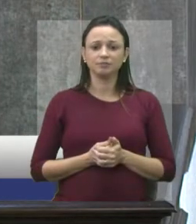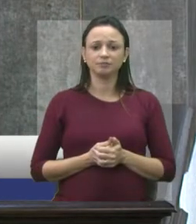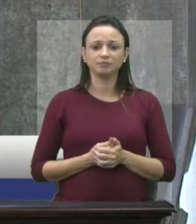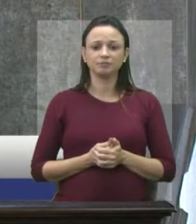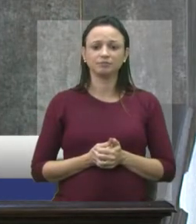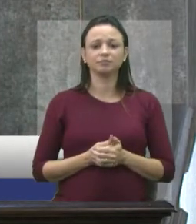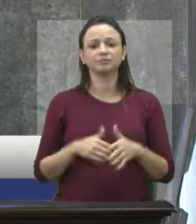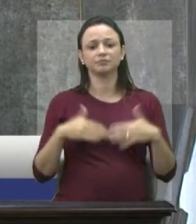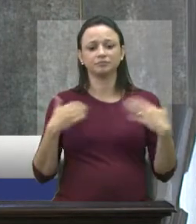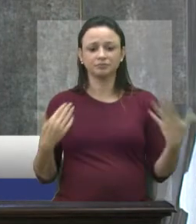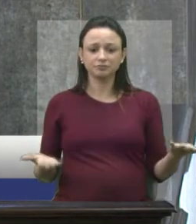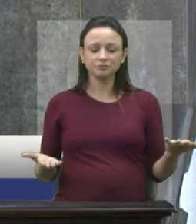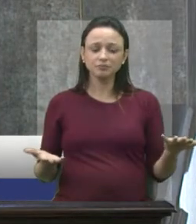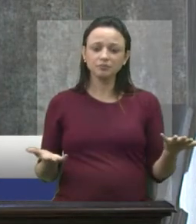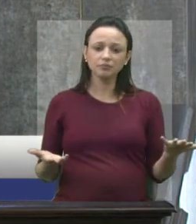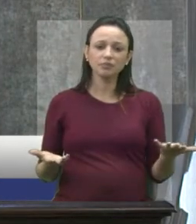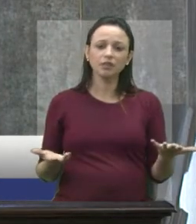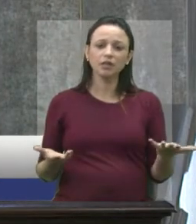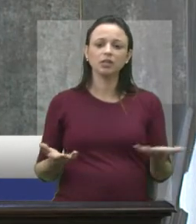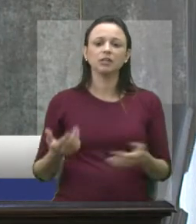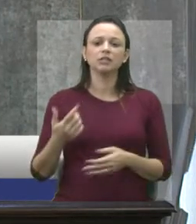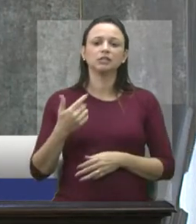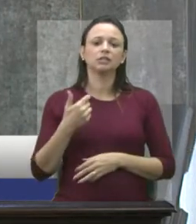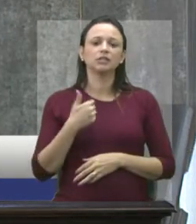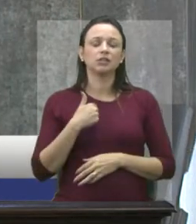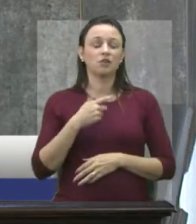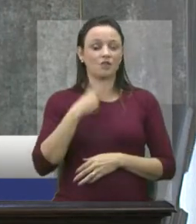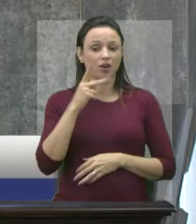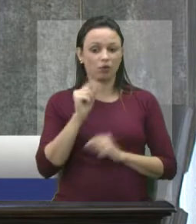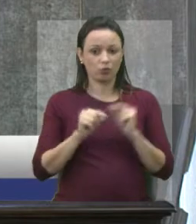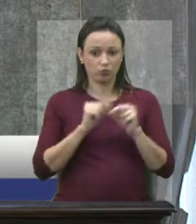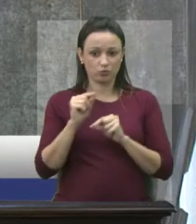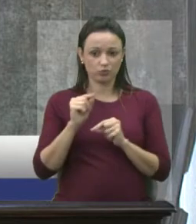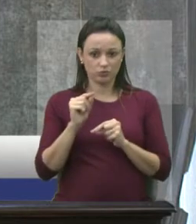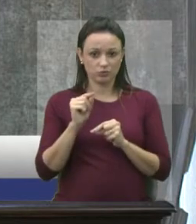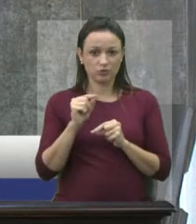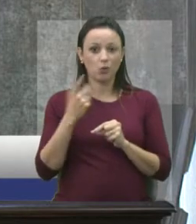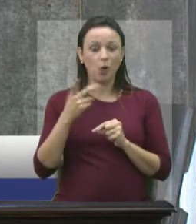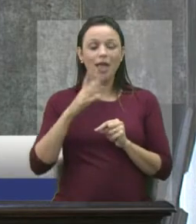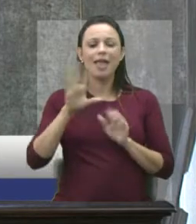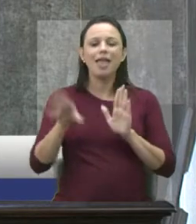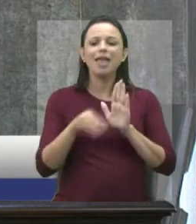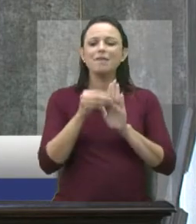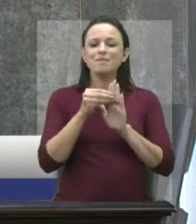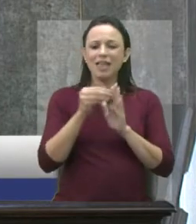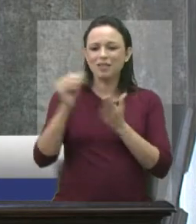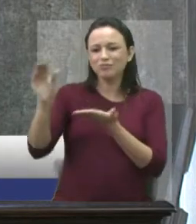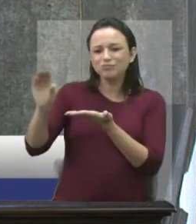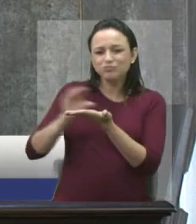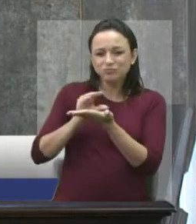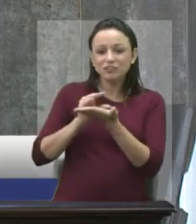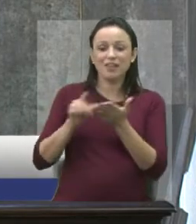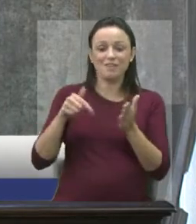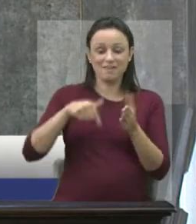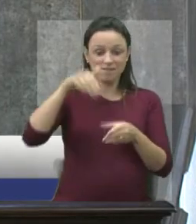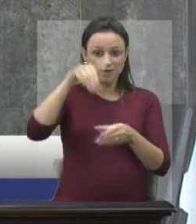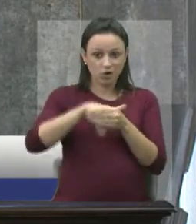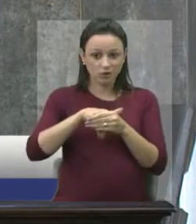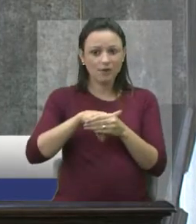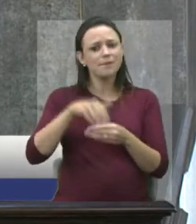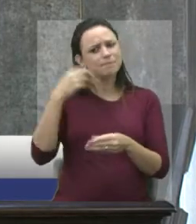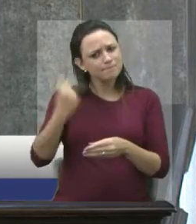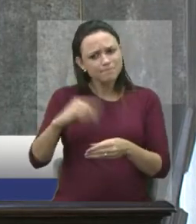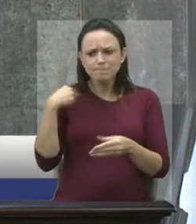Então, eu diria aqui, quando vir para a votação as emendas, pelo amor de Deus, vamos investir nas